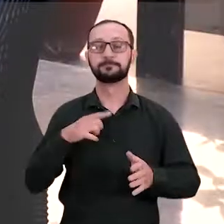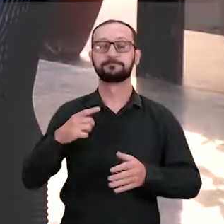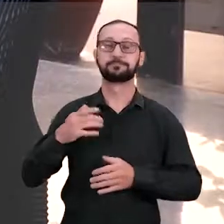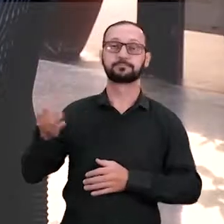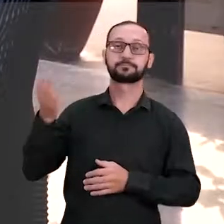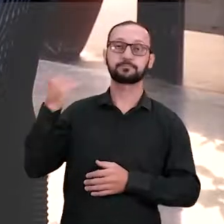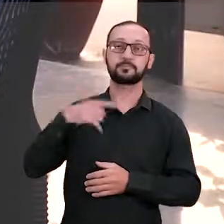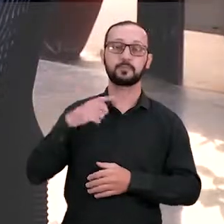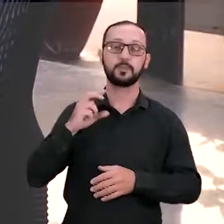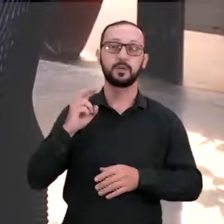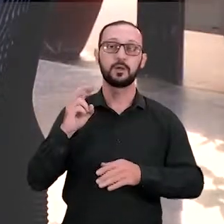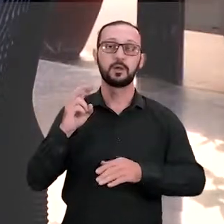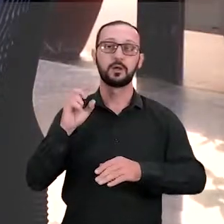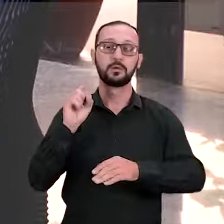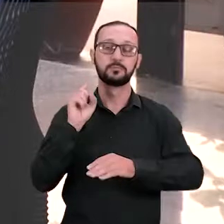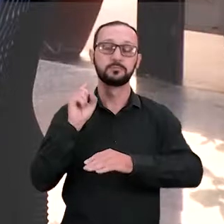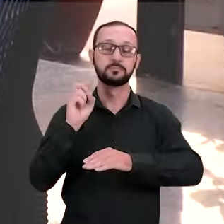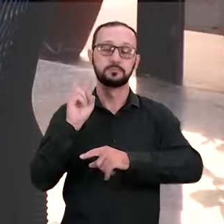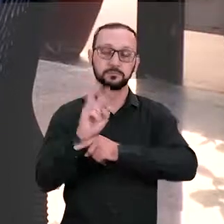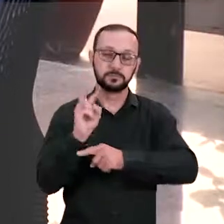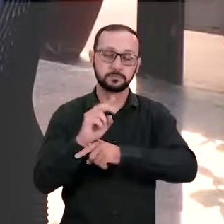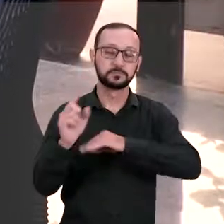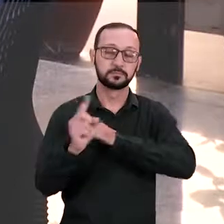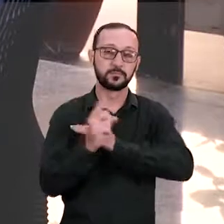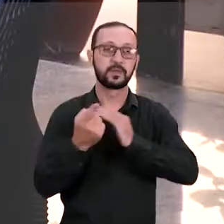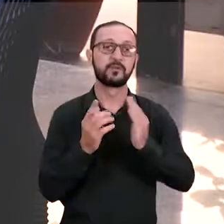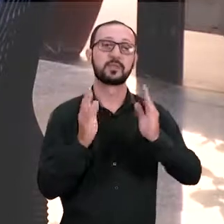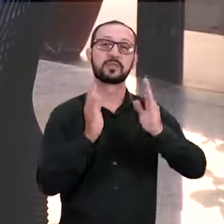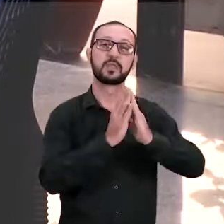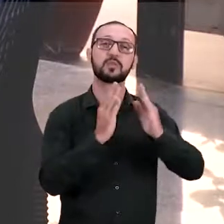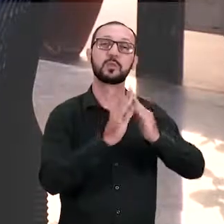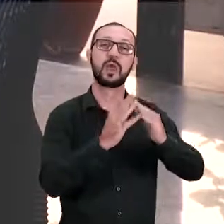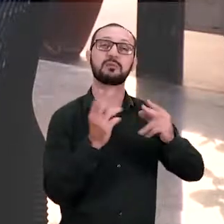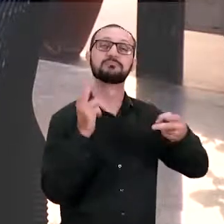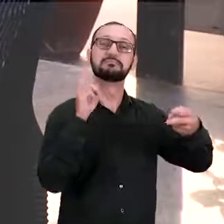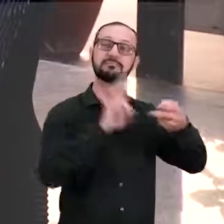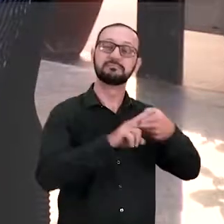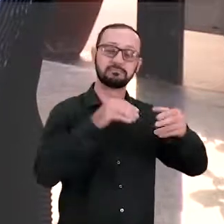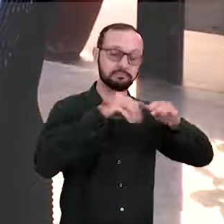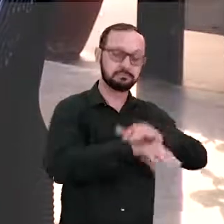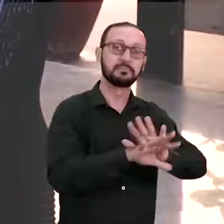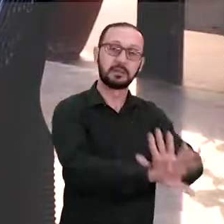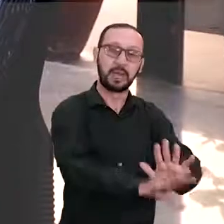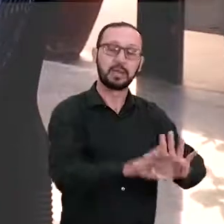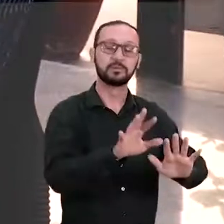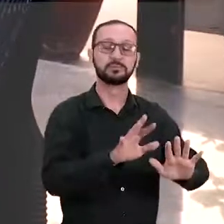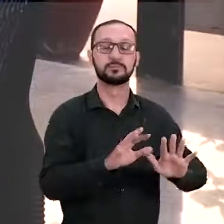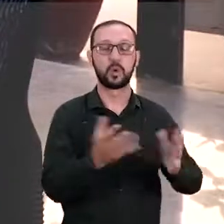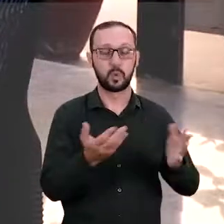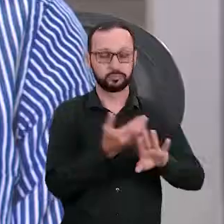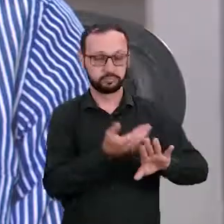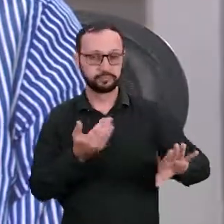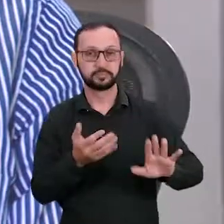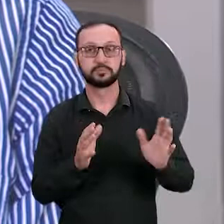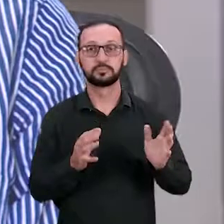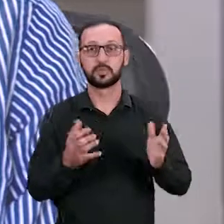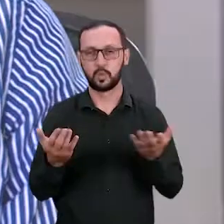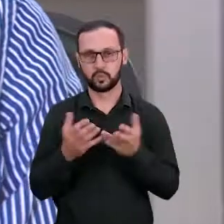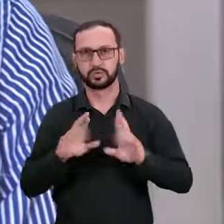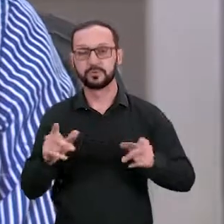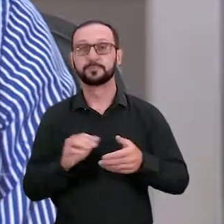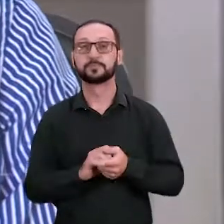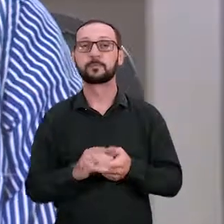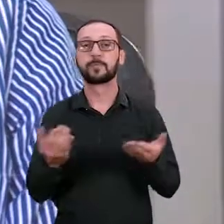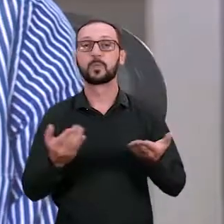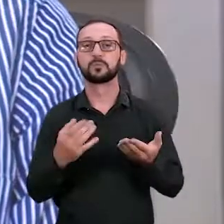Doutor, antigamente era tratado de uma outra forma, né? As pessoas iam para o manicômio, ficavam fechadas, isoladas. Hoje já mudou muito, né? Atualmente,